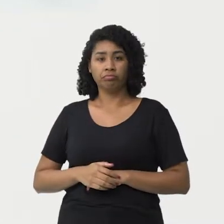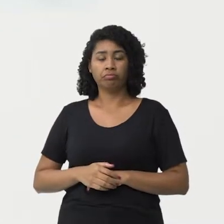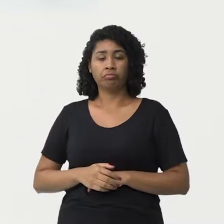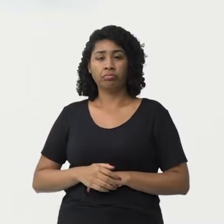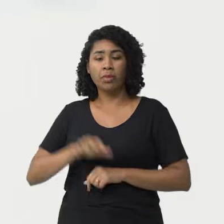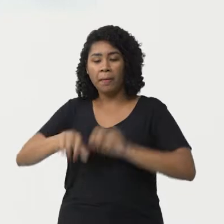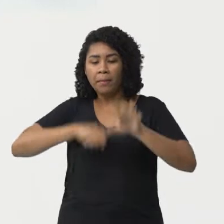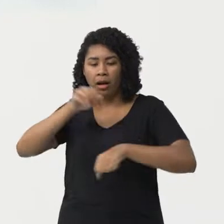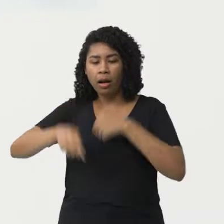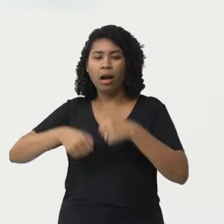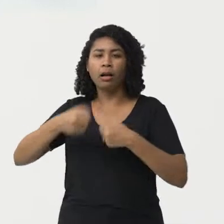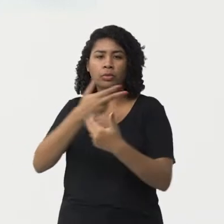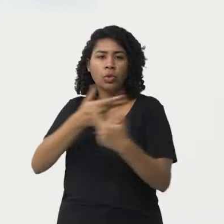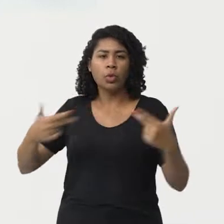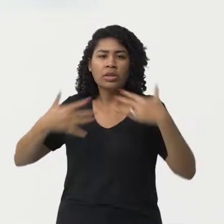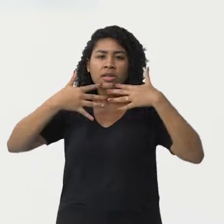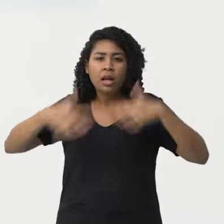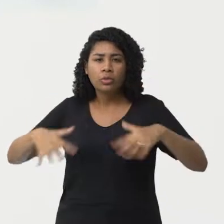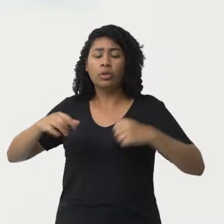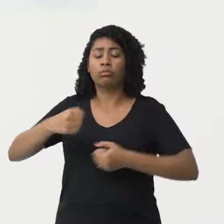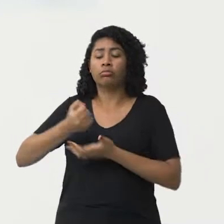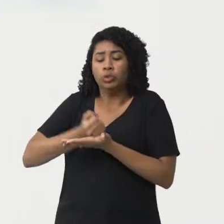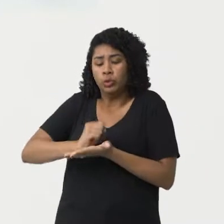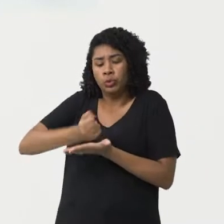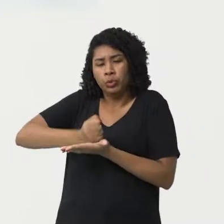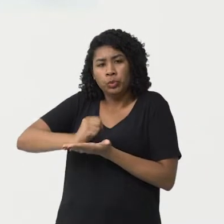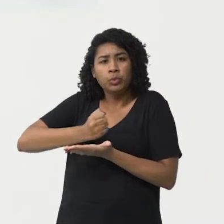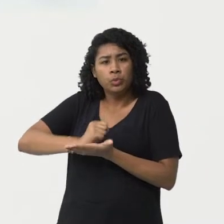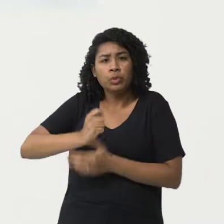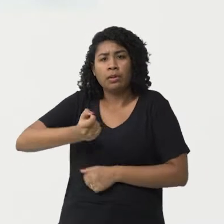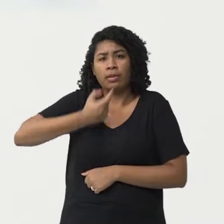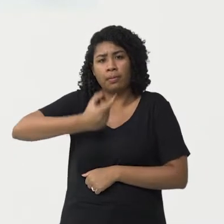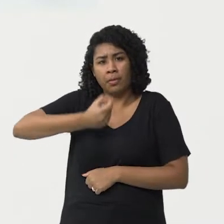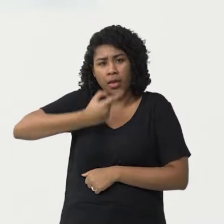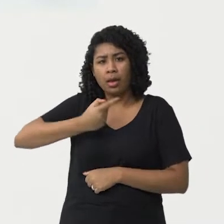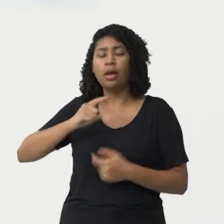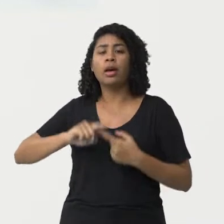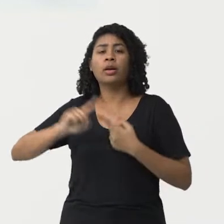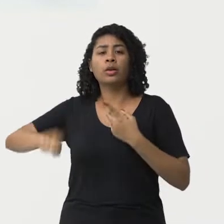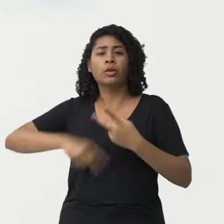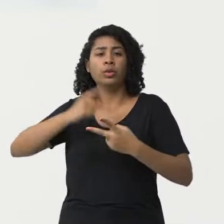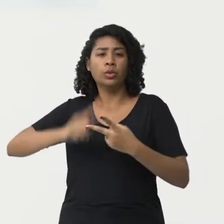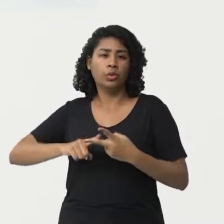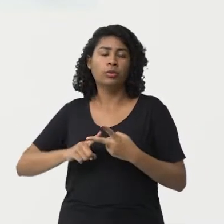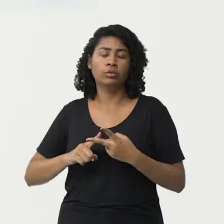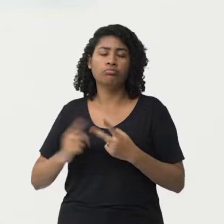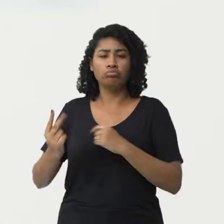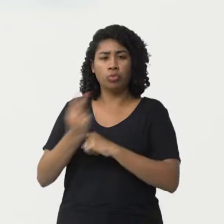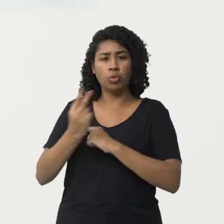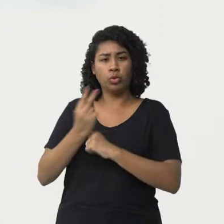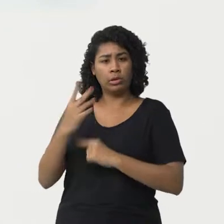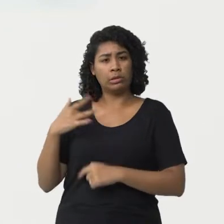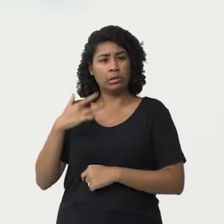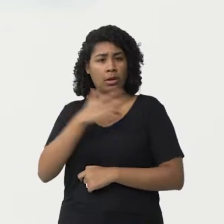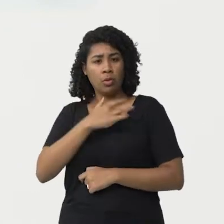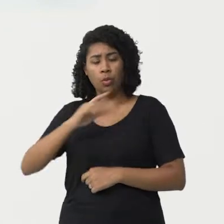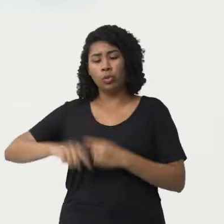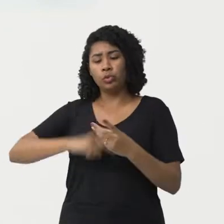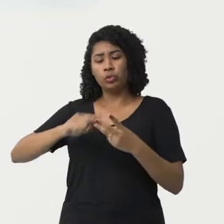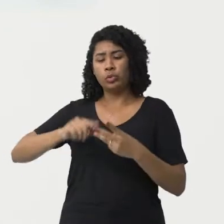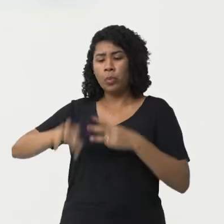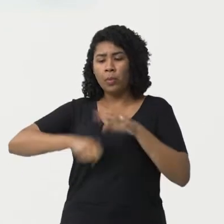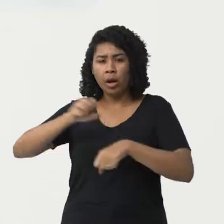de utilizar essa matéria como matéria-prima, né, através das ervas medicinais e até mesmo como alimentos